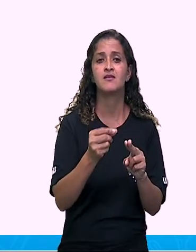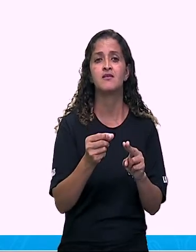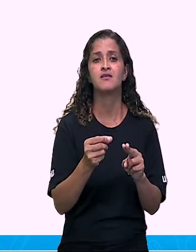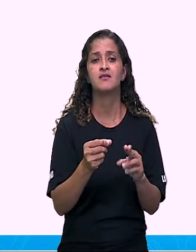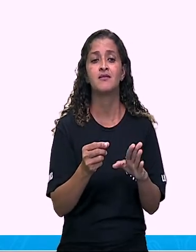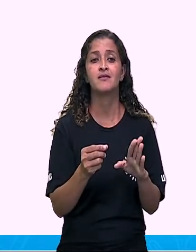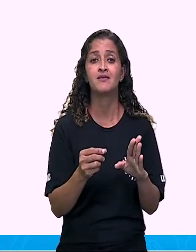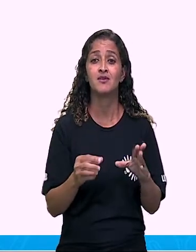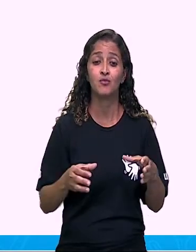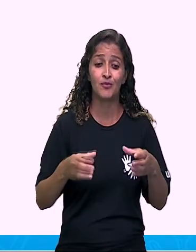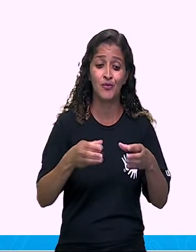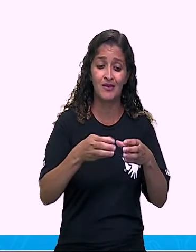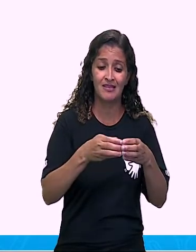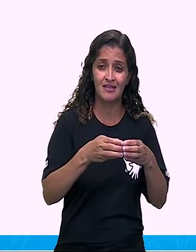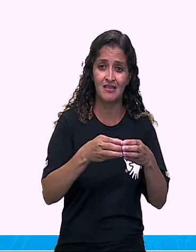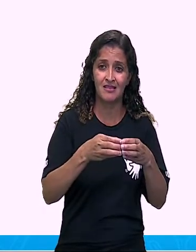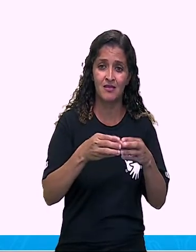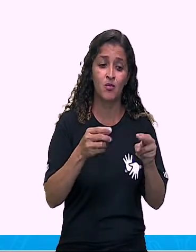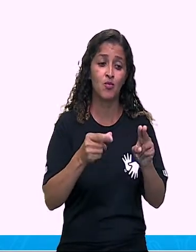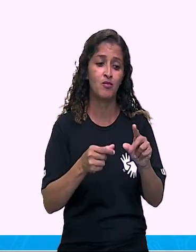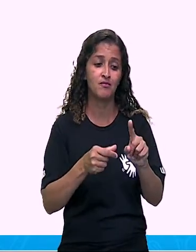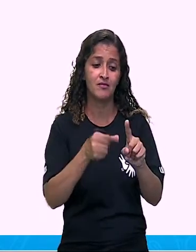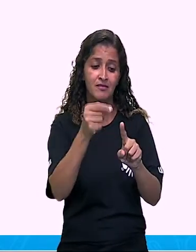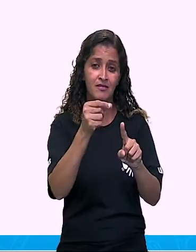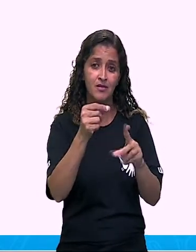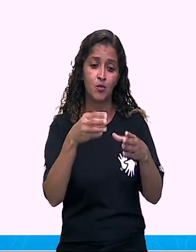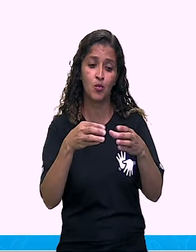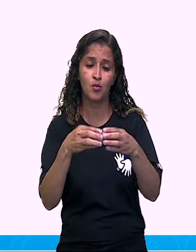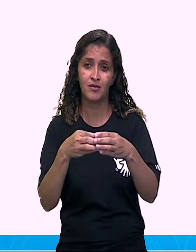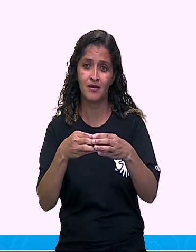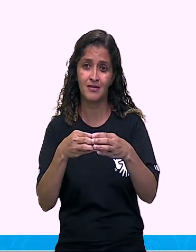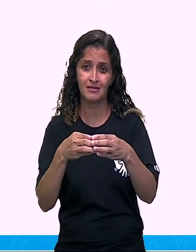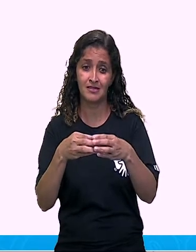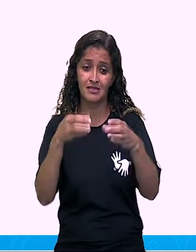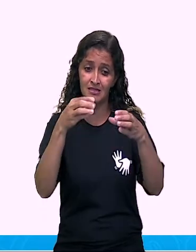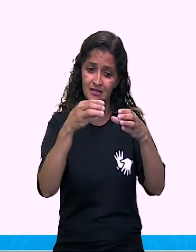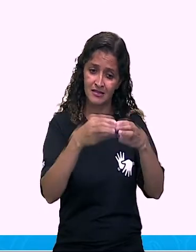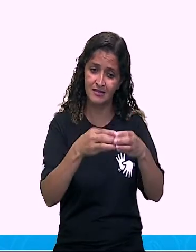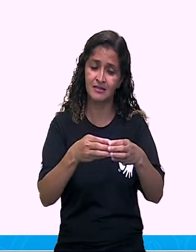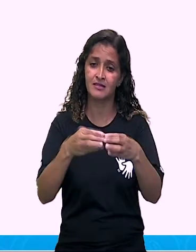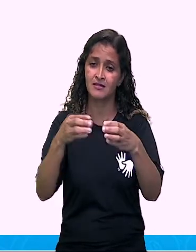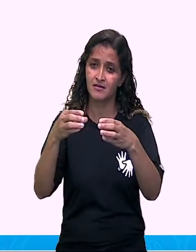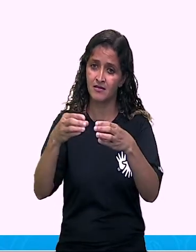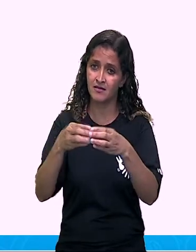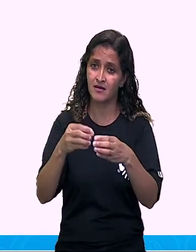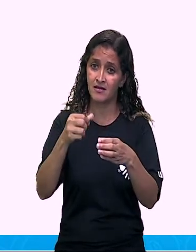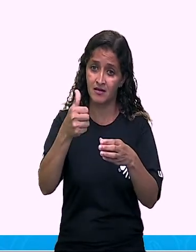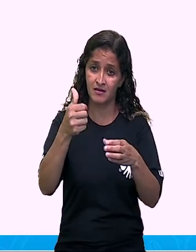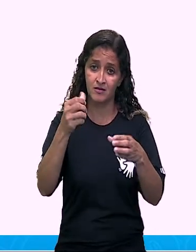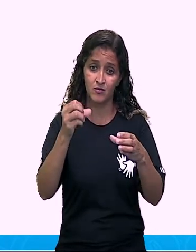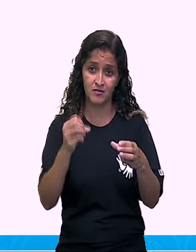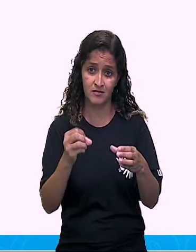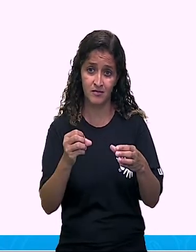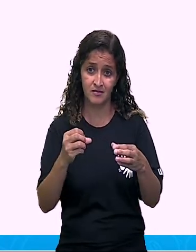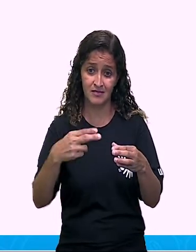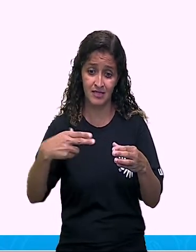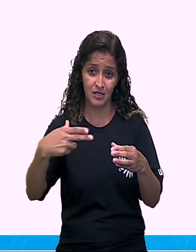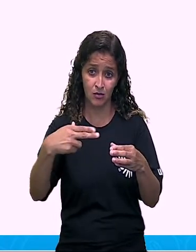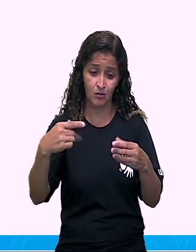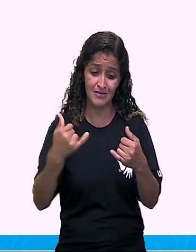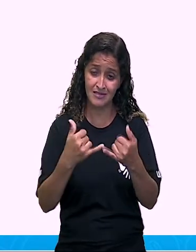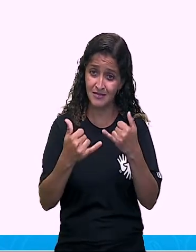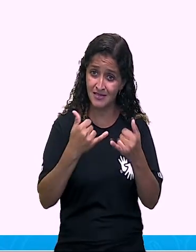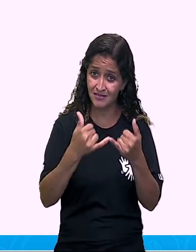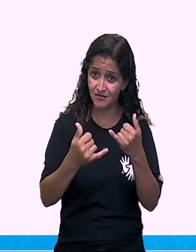unidades agrupadas de 10 em 10. Tá certo? Nós vamos para o próximo slide para que você compreenda